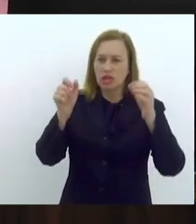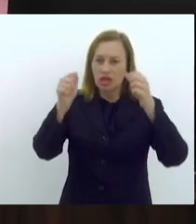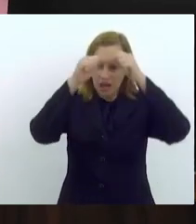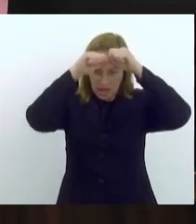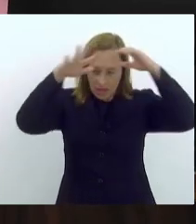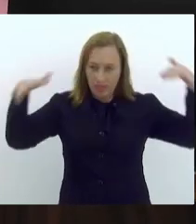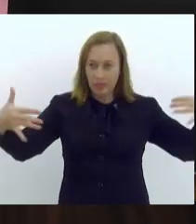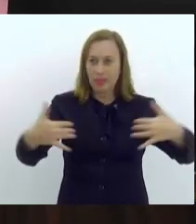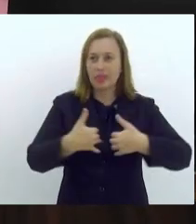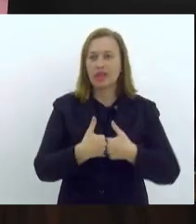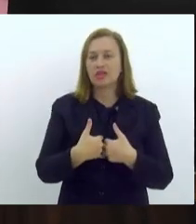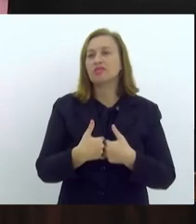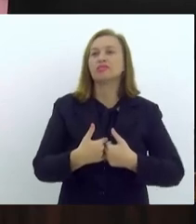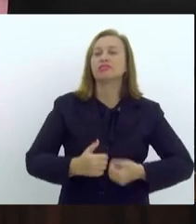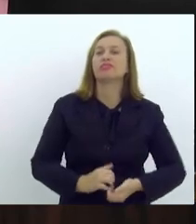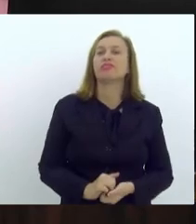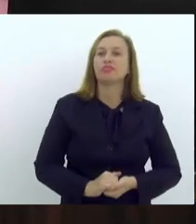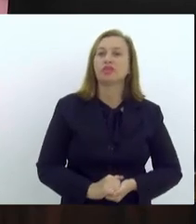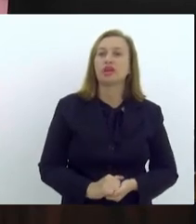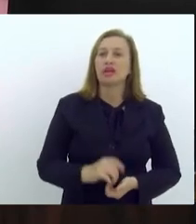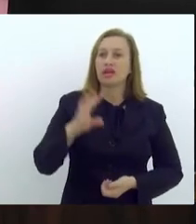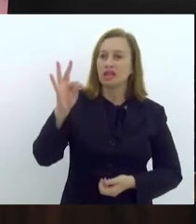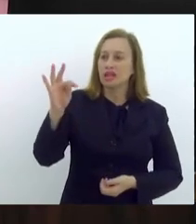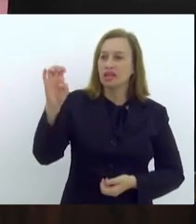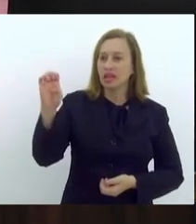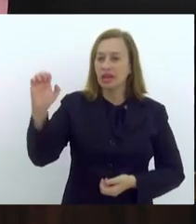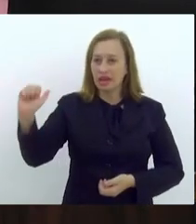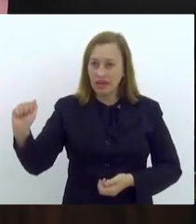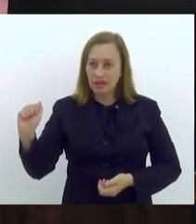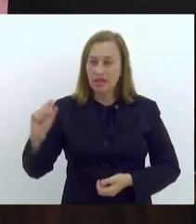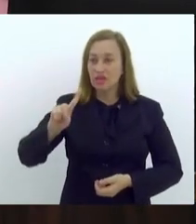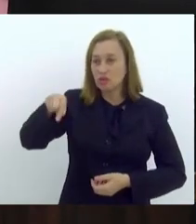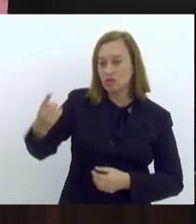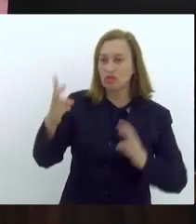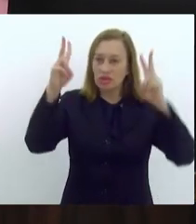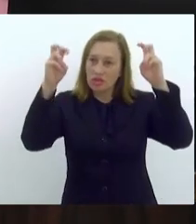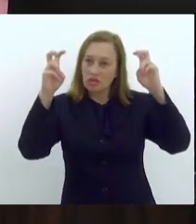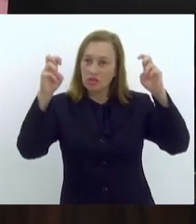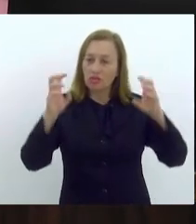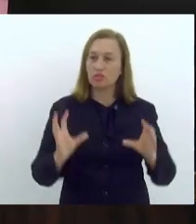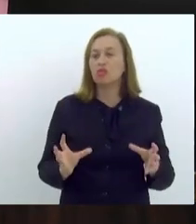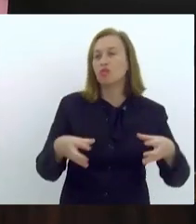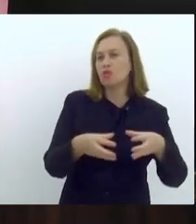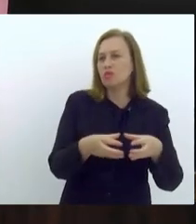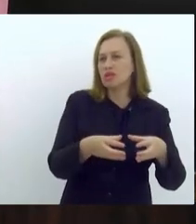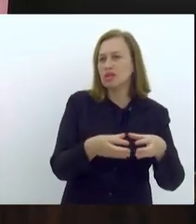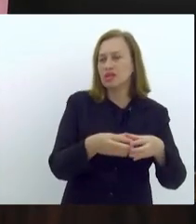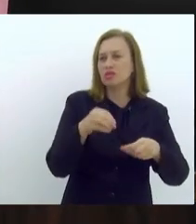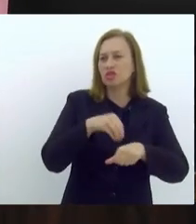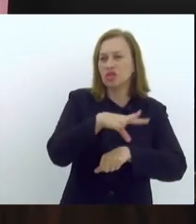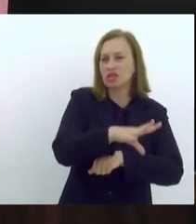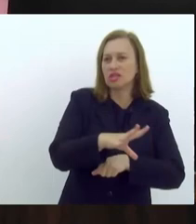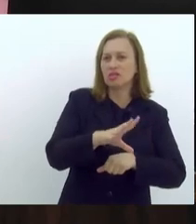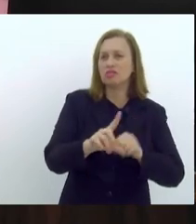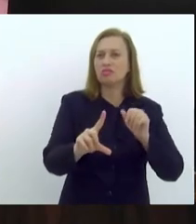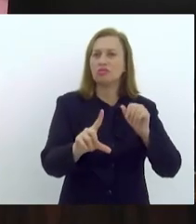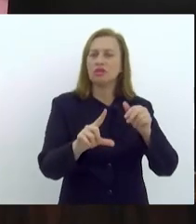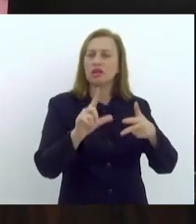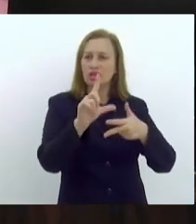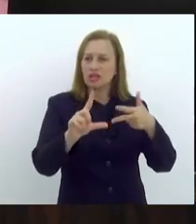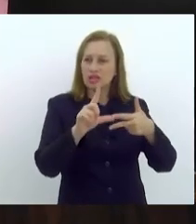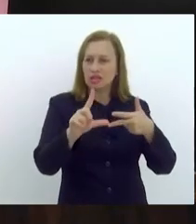autista TEA e da outras providências. Parecida a comissão de indicações legislativas favorável